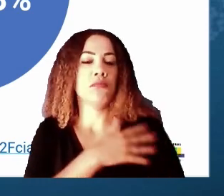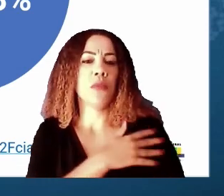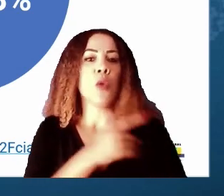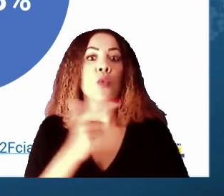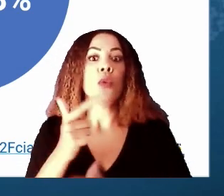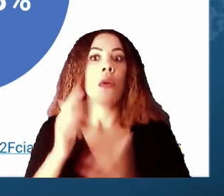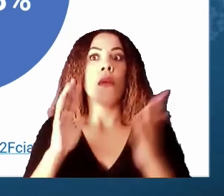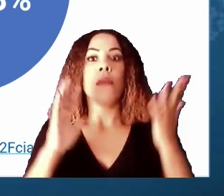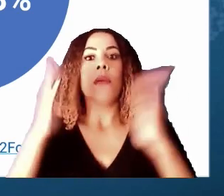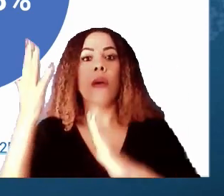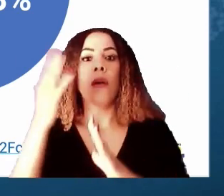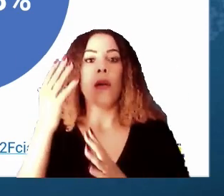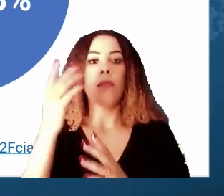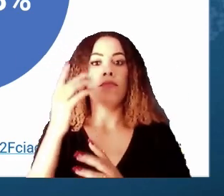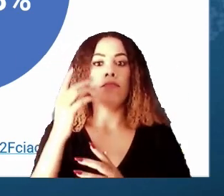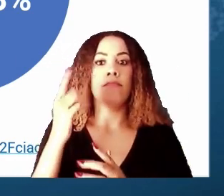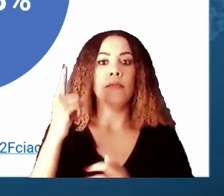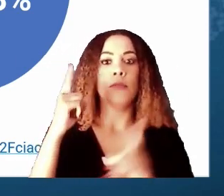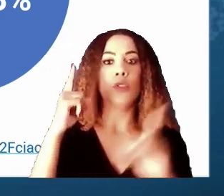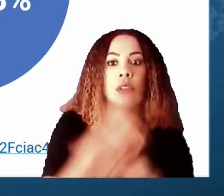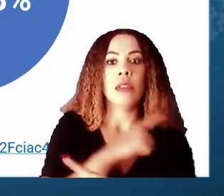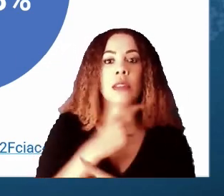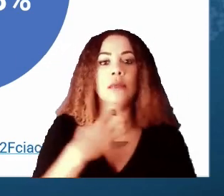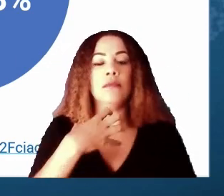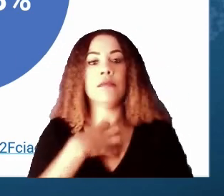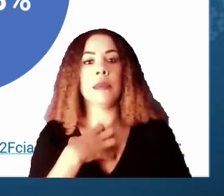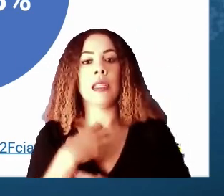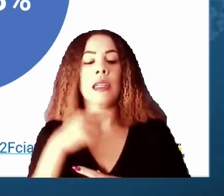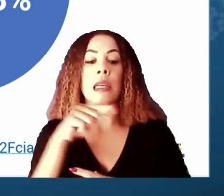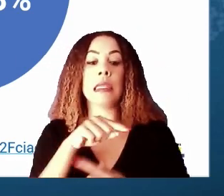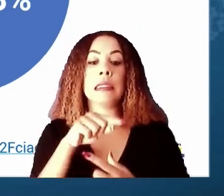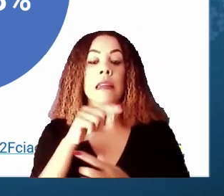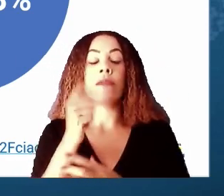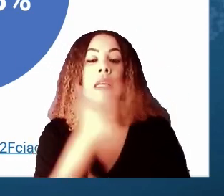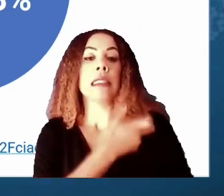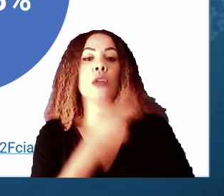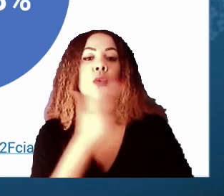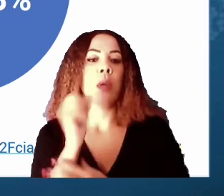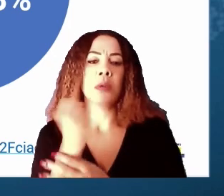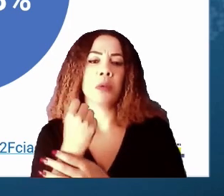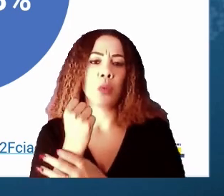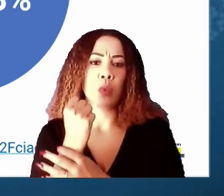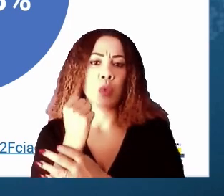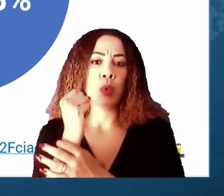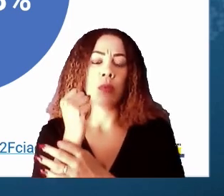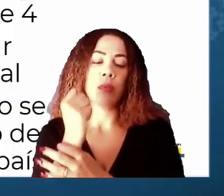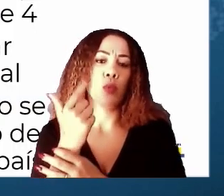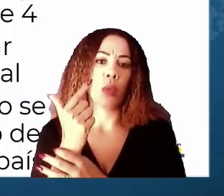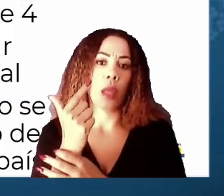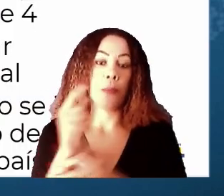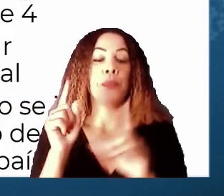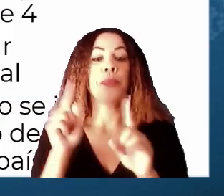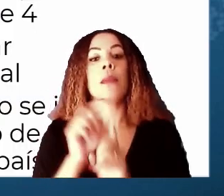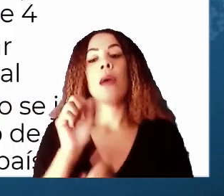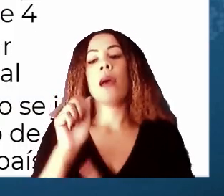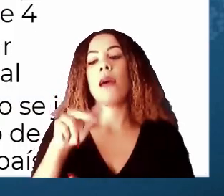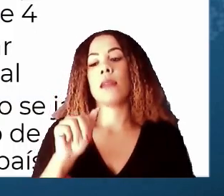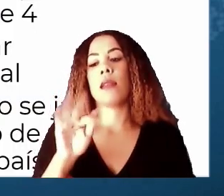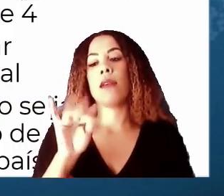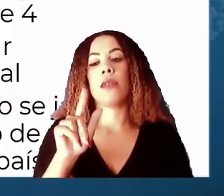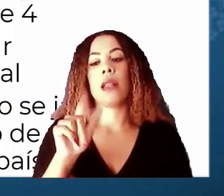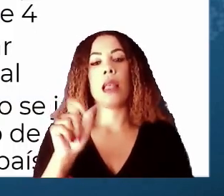eventos que comprometessem a segurança da vacina e também nenhum caso de anafilaxia. Okay?